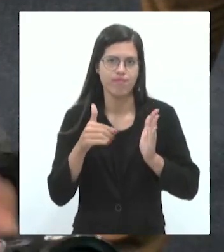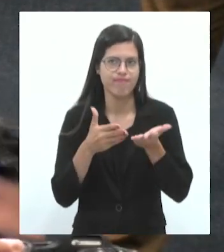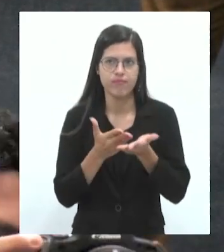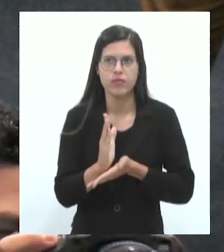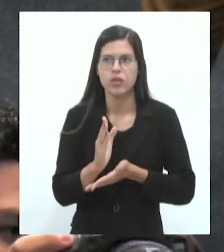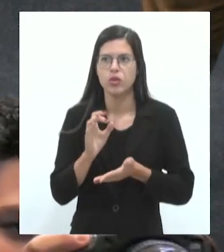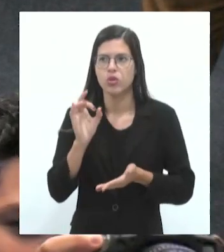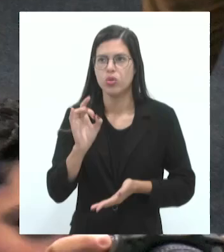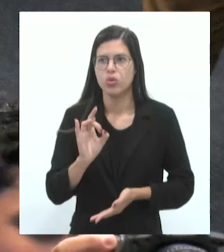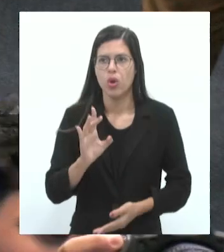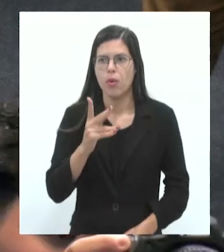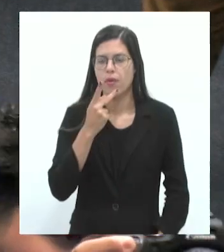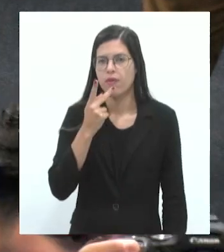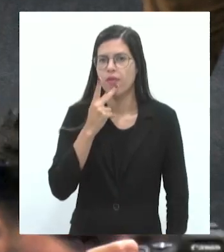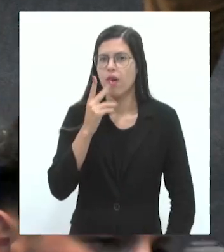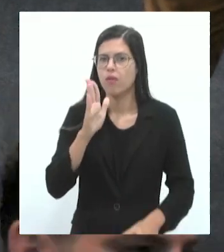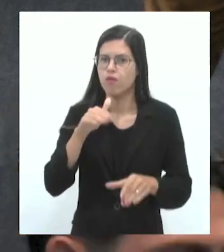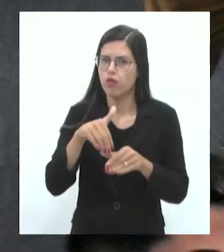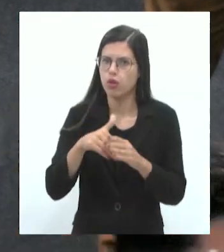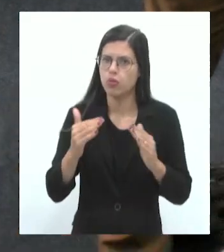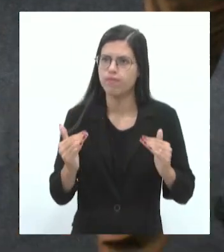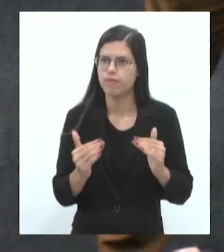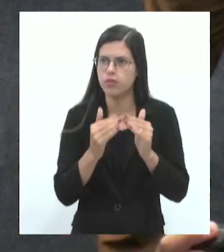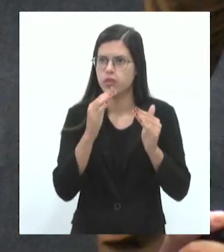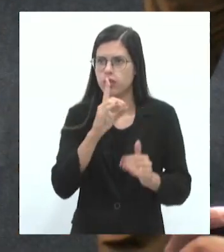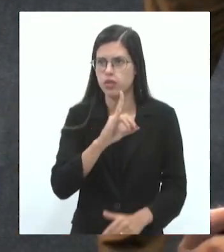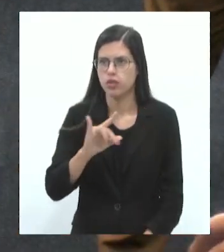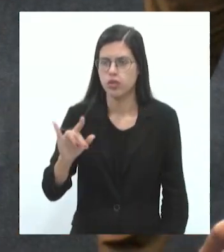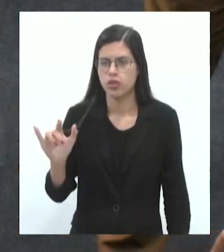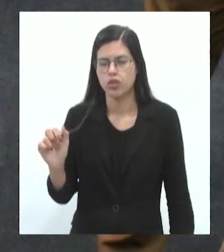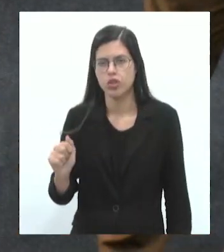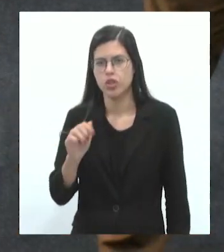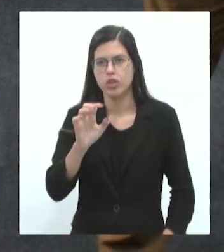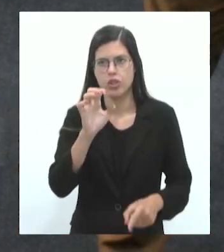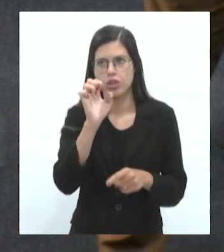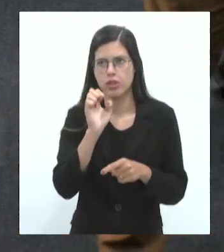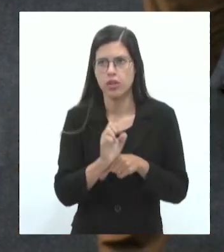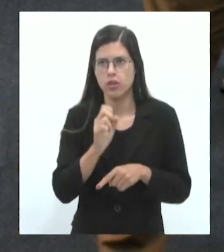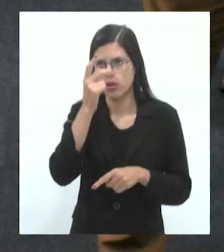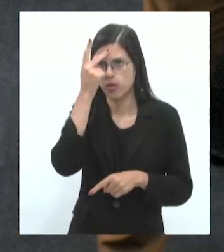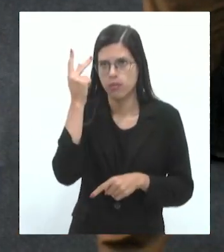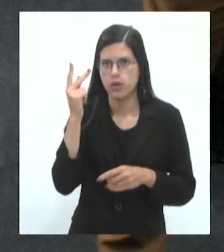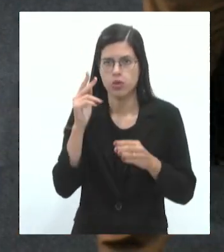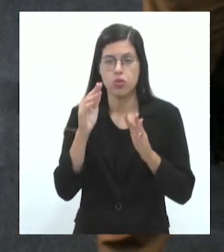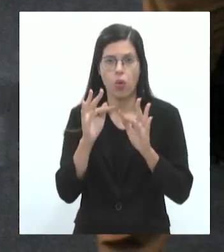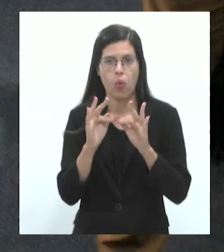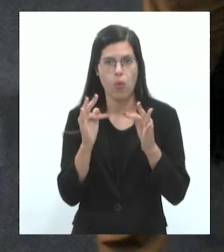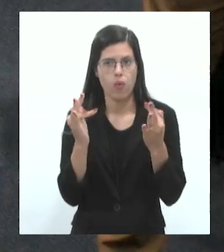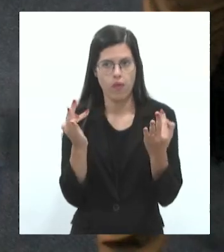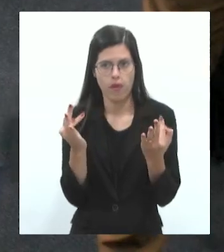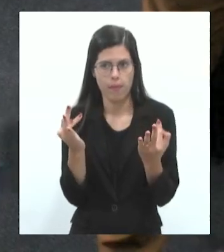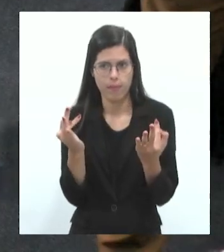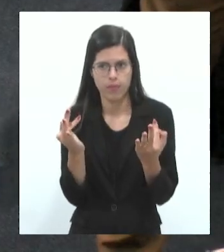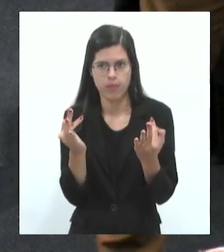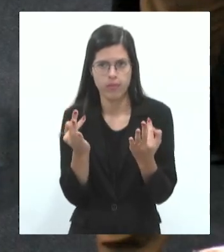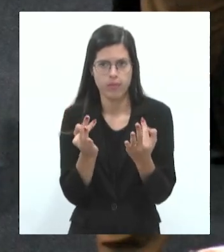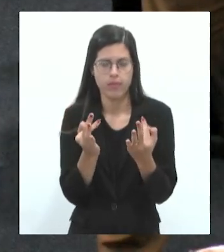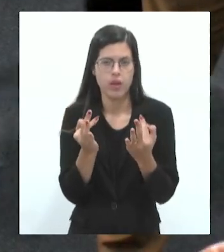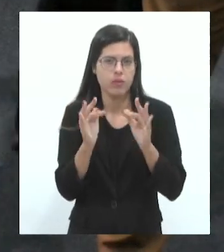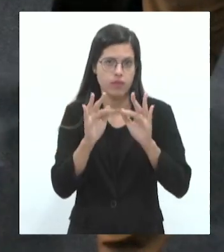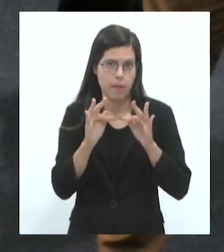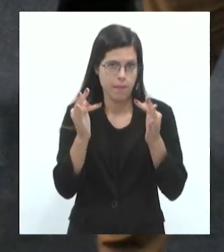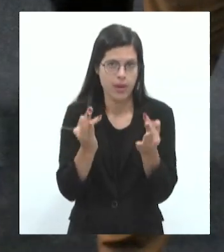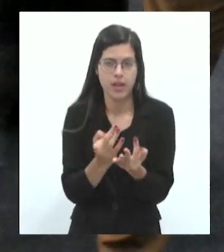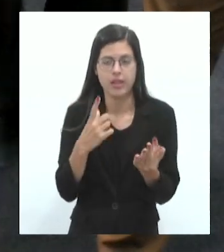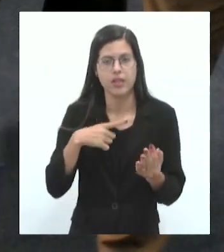favorável, né, a essa inclusão do Dia Estadual das Famílias com pessoas desaparecidas, presidente. Ainda continua sendo